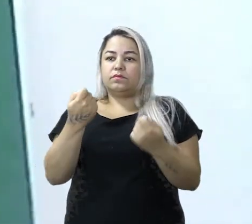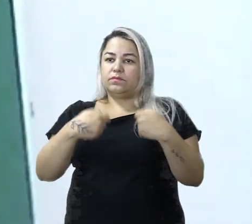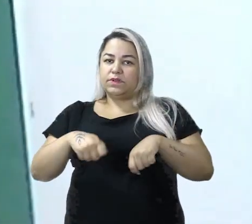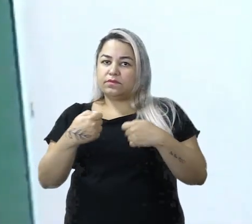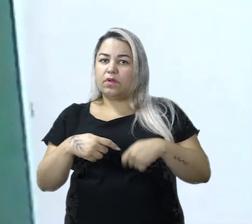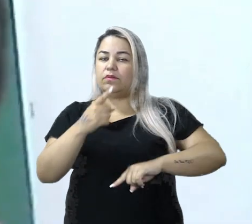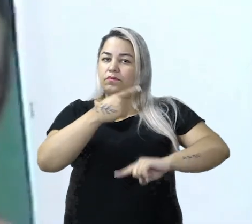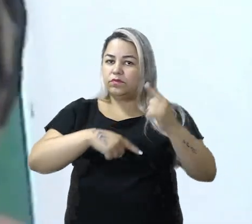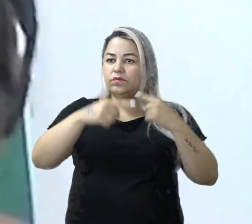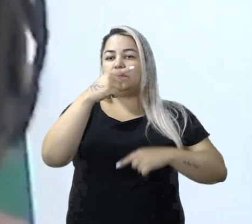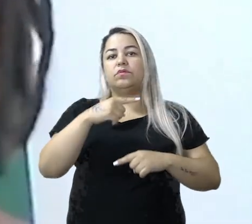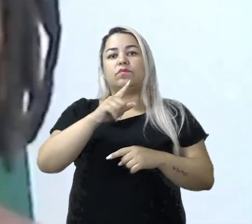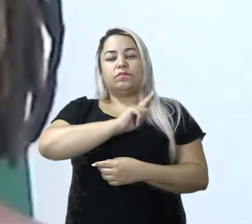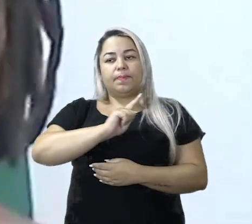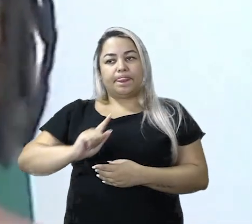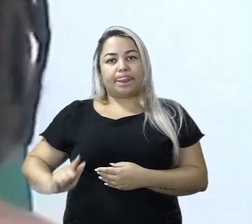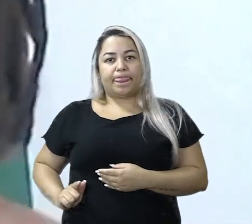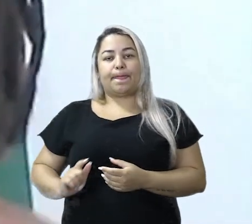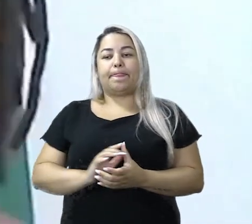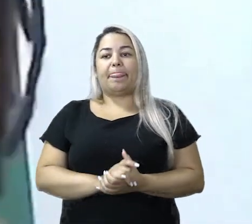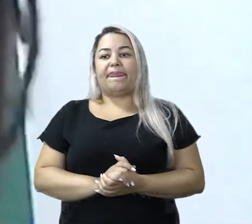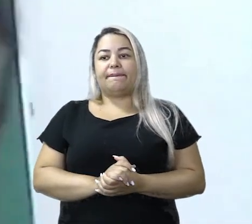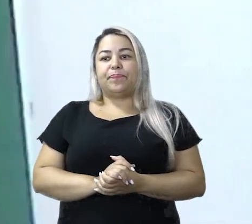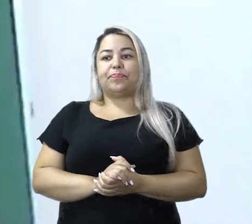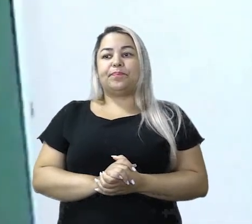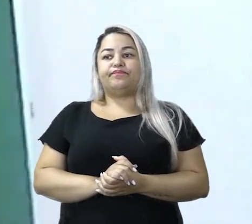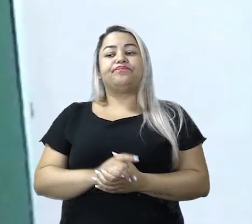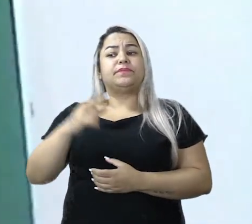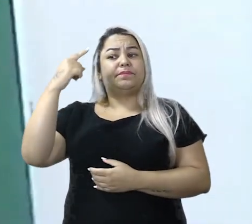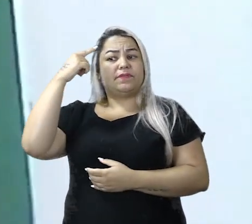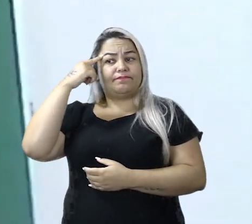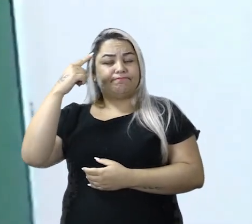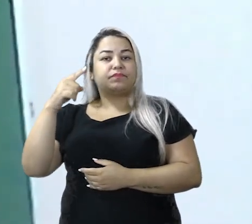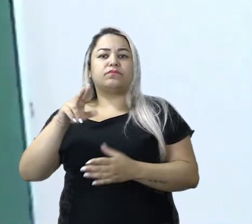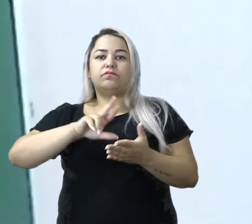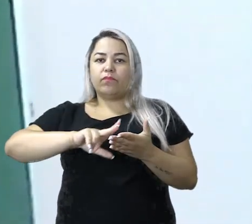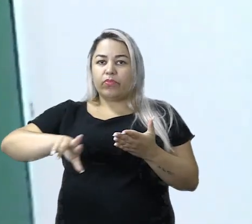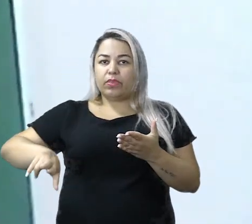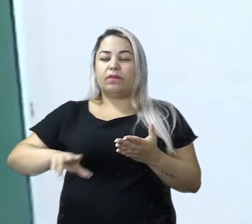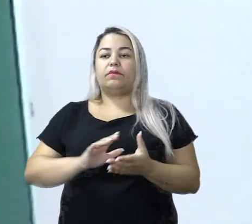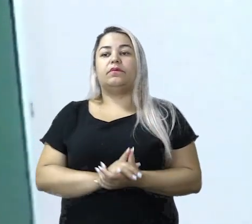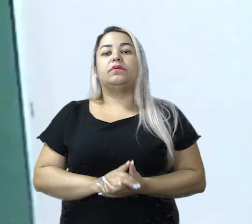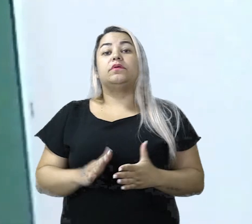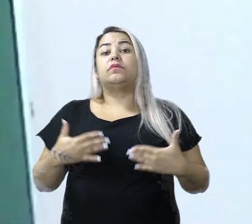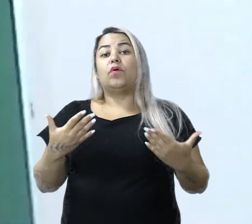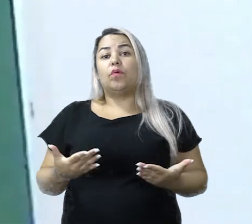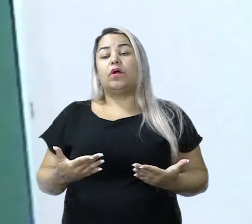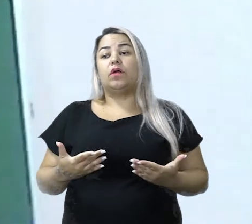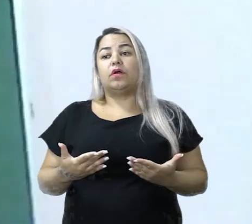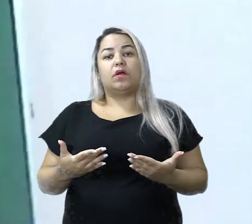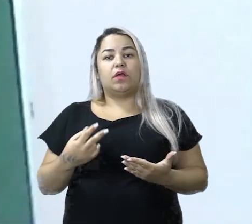particularidades e eu acho que a gente precisa construir um governo que pense essa